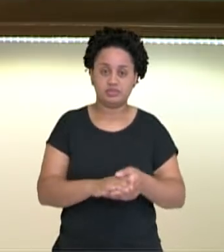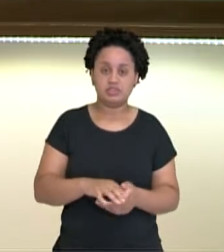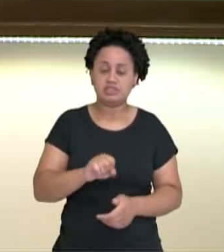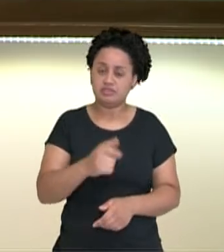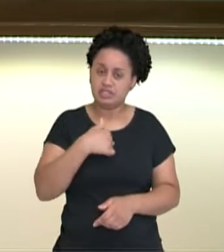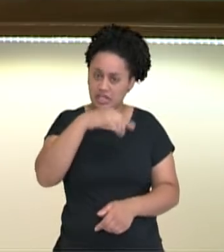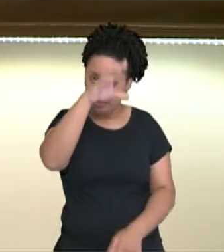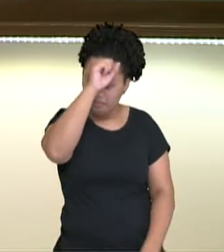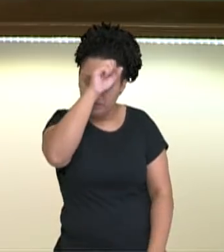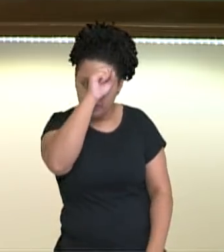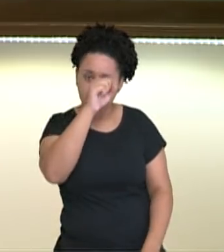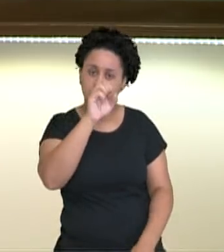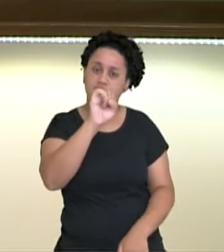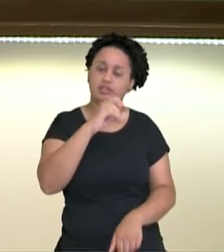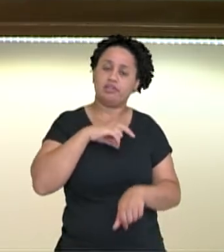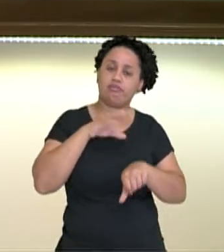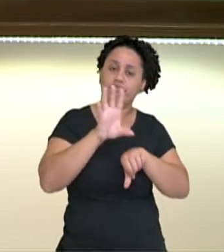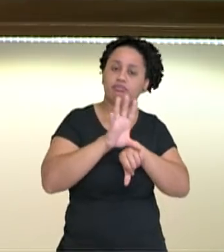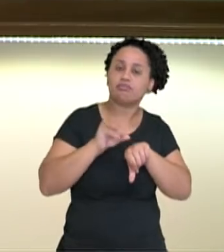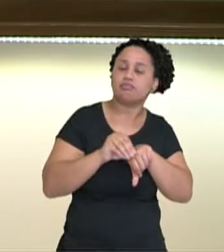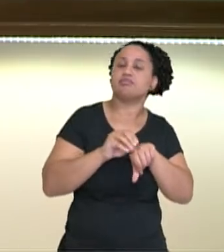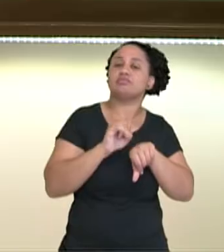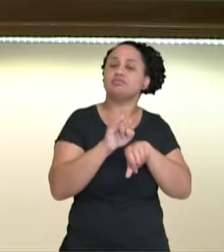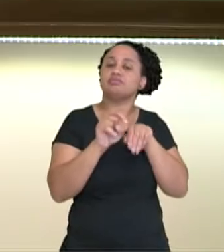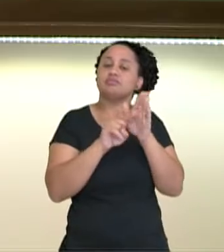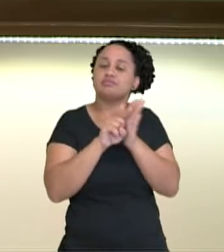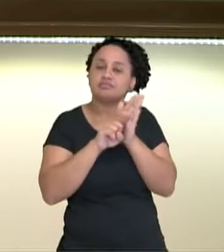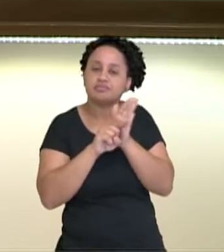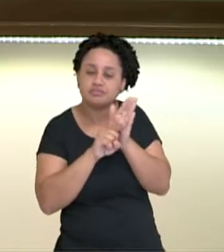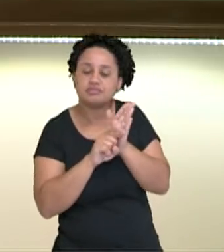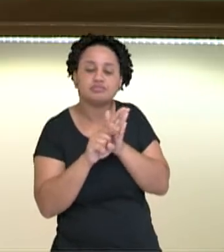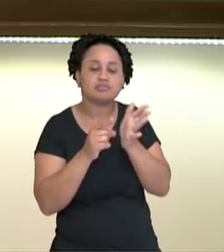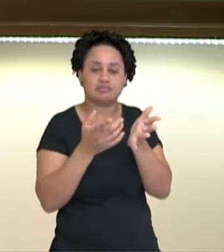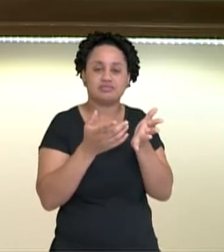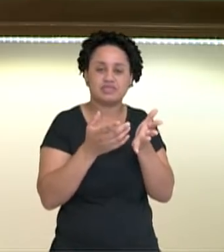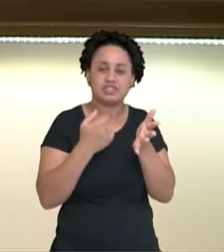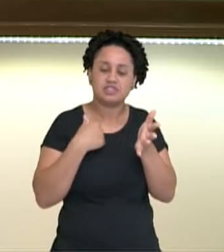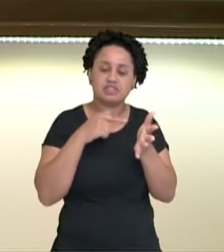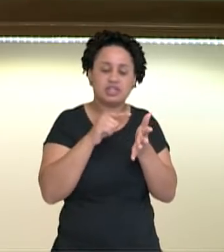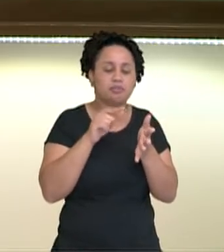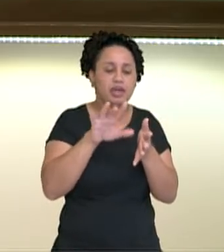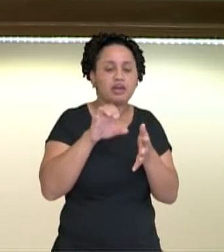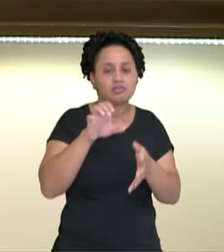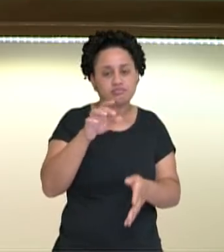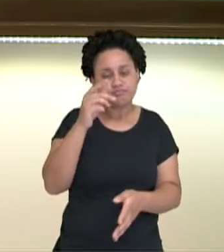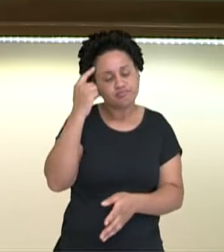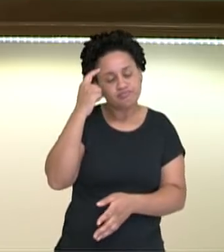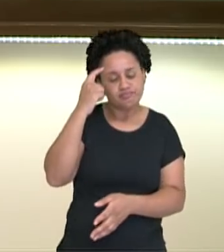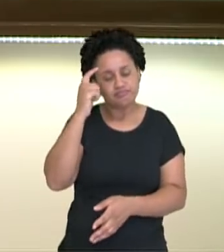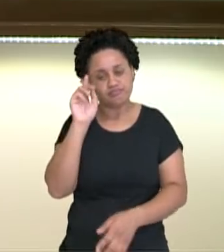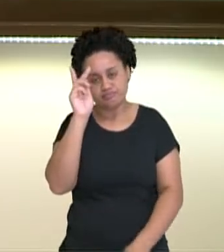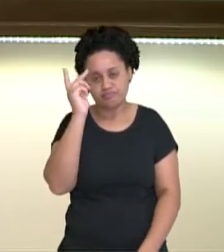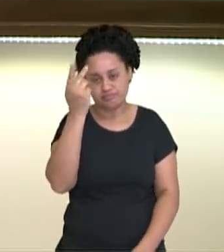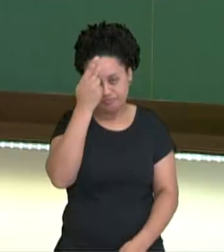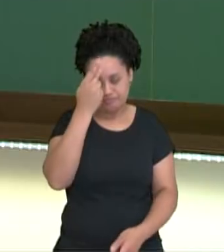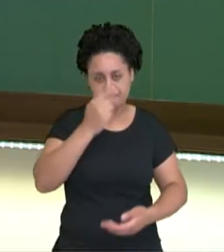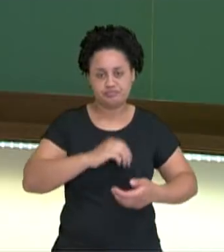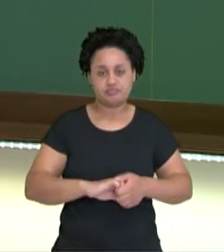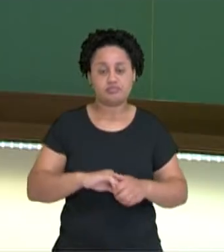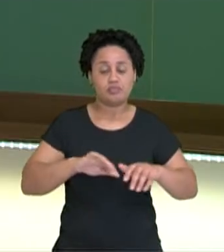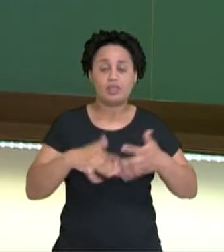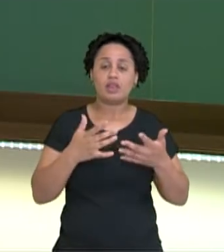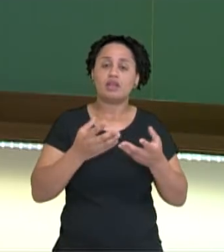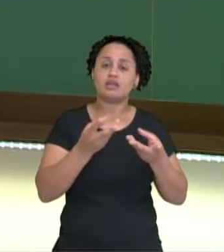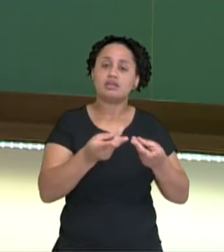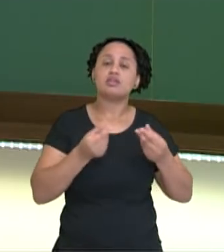sobre. Quando você investiga, quando você qualifica o seu pensamento. E essa qualificação, ela tem que ter um